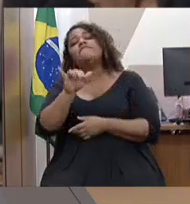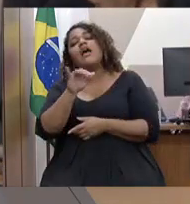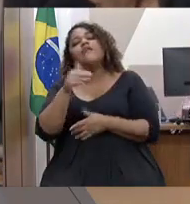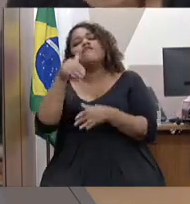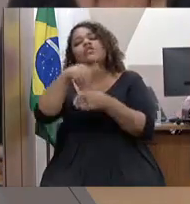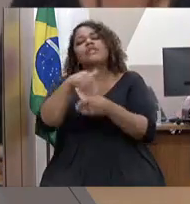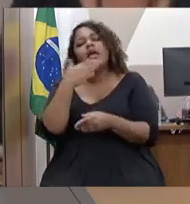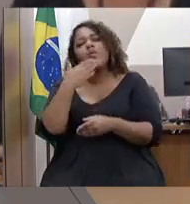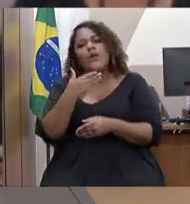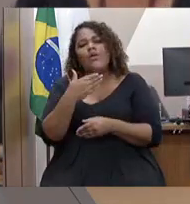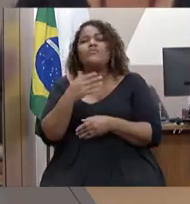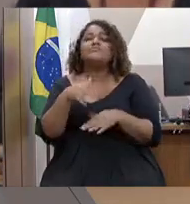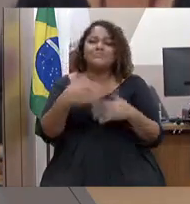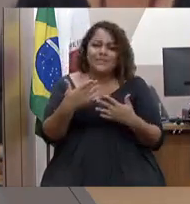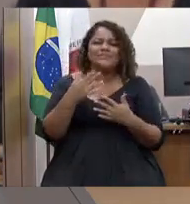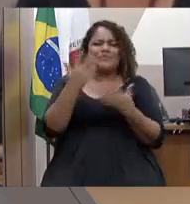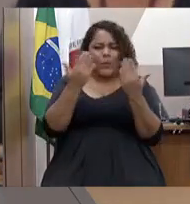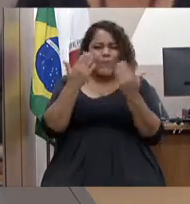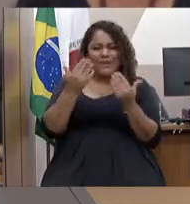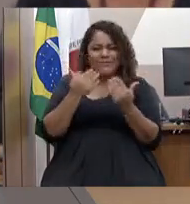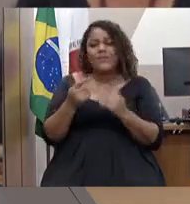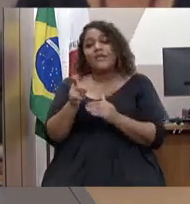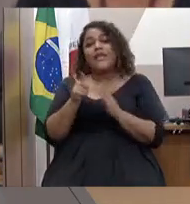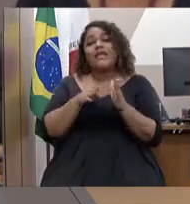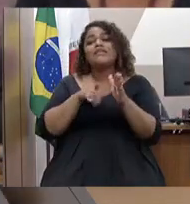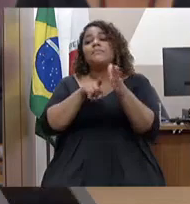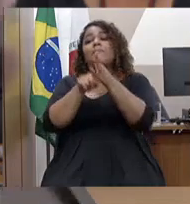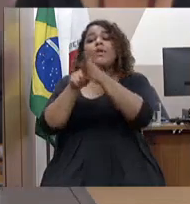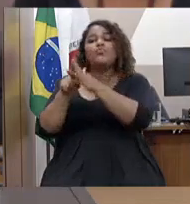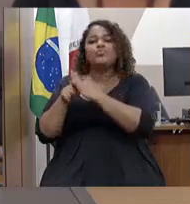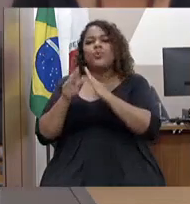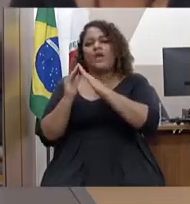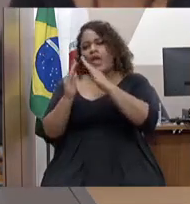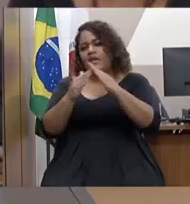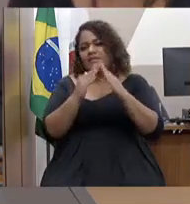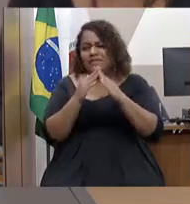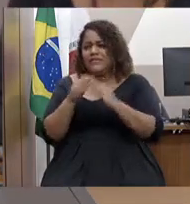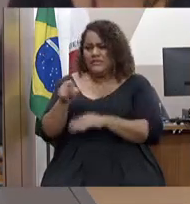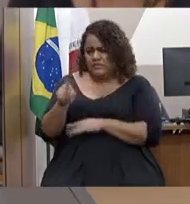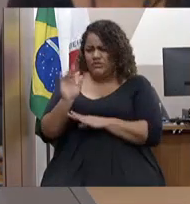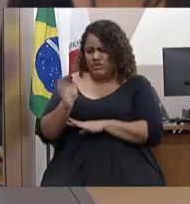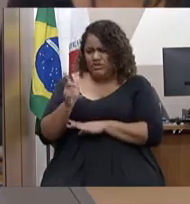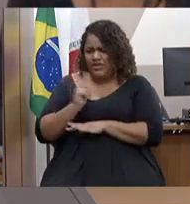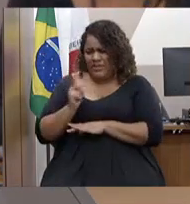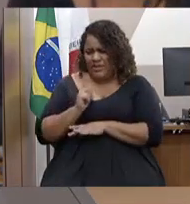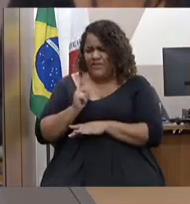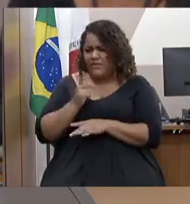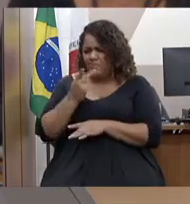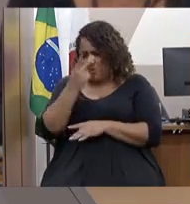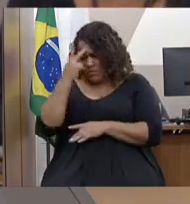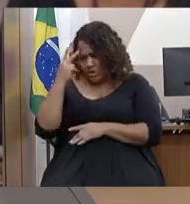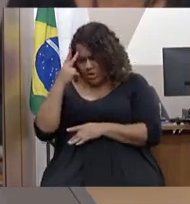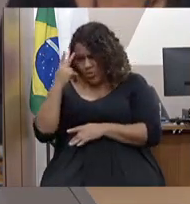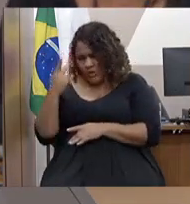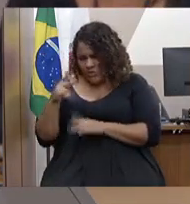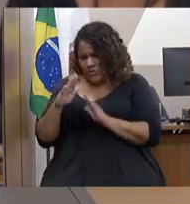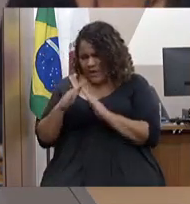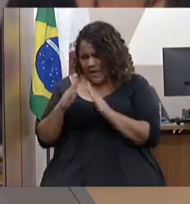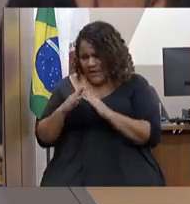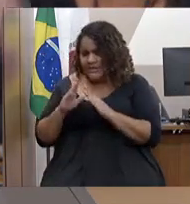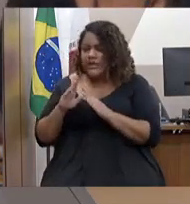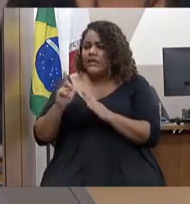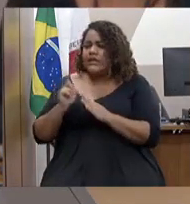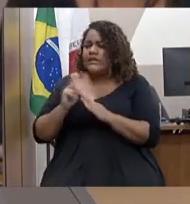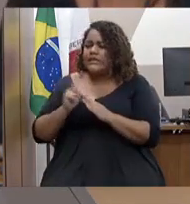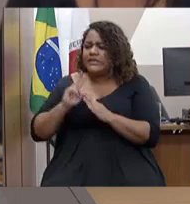eles perguntaram nas casas se aqui nessa casa já tinha alguém que tinha sofrido um acidente de trabalho Independente de